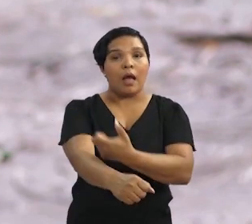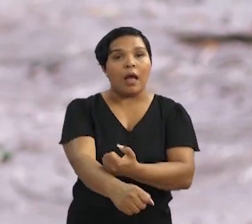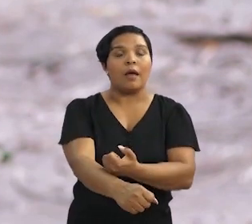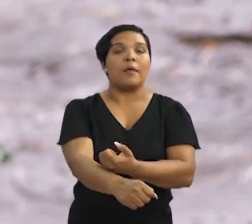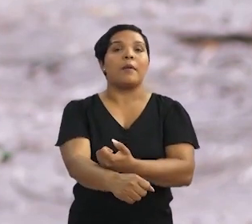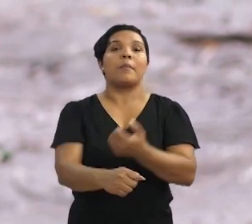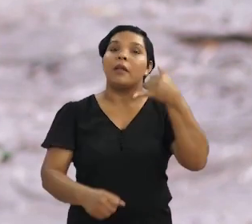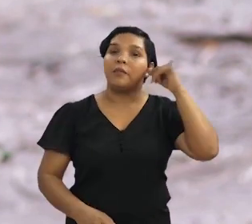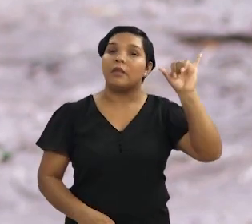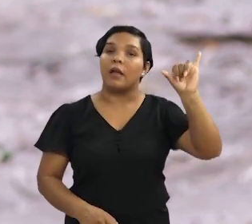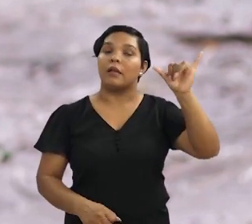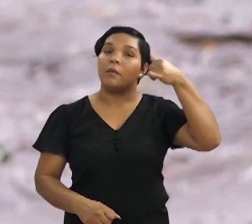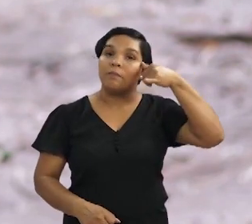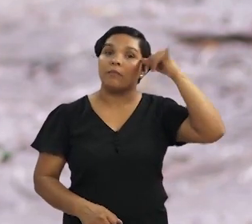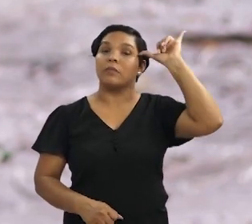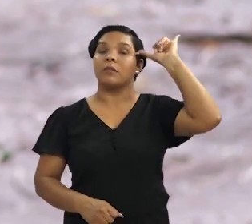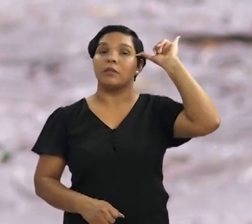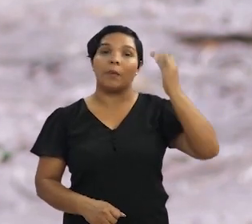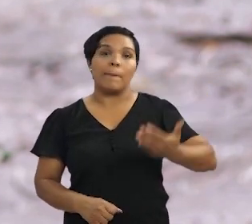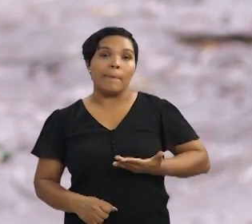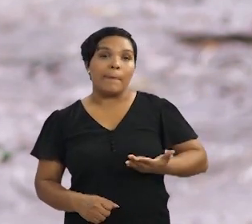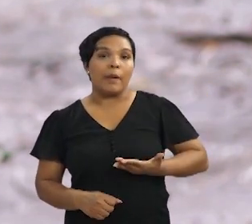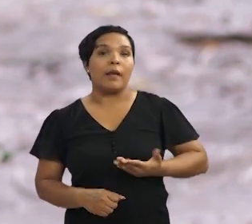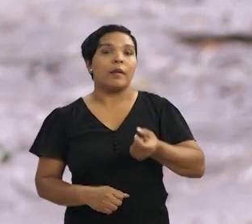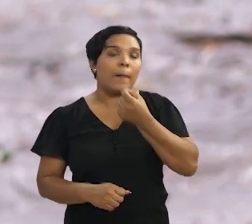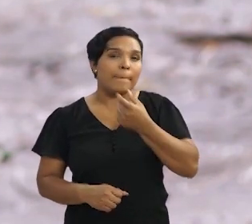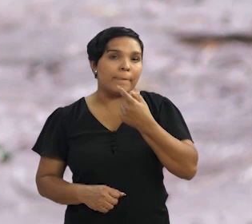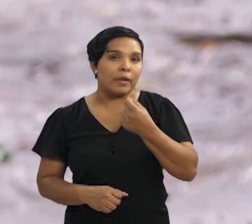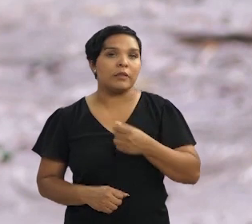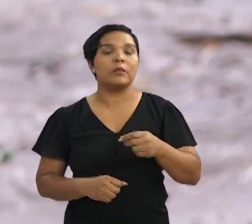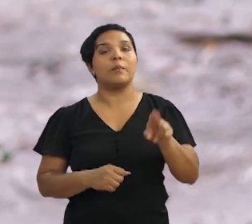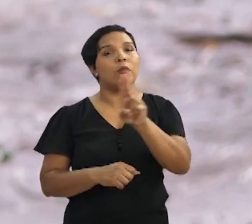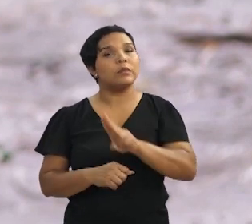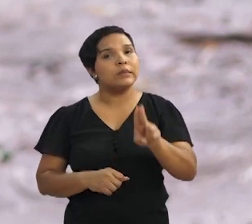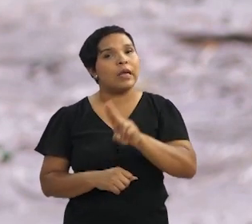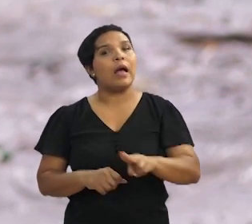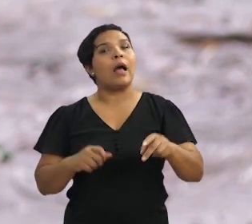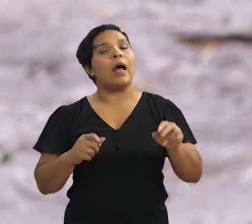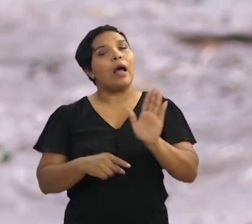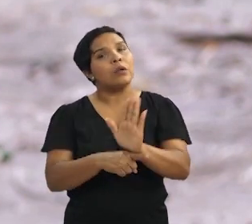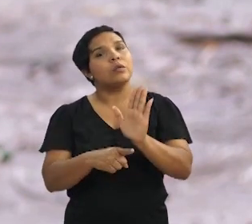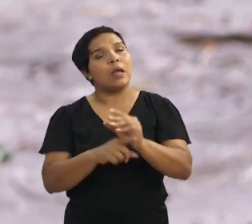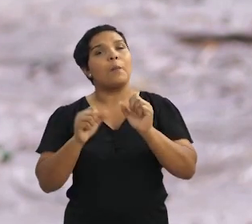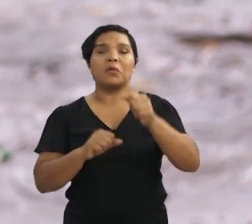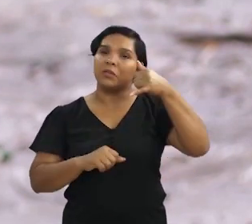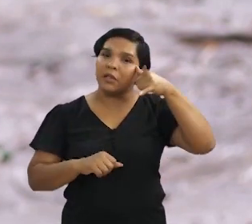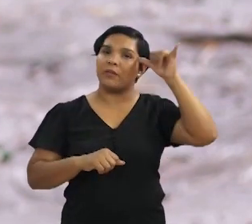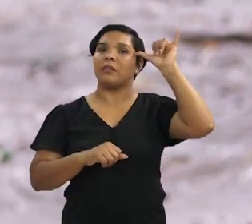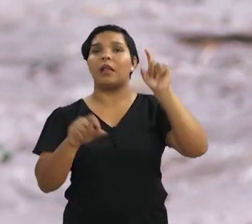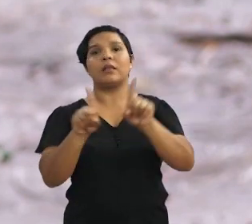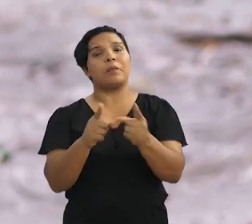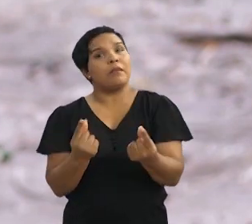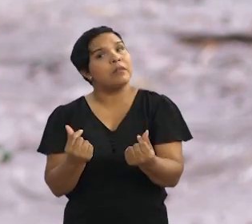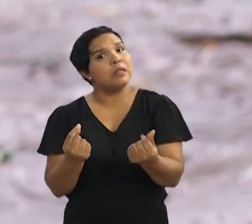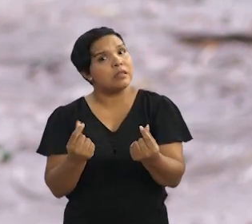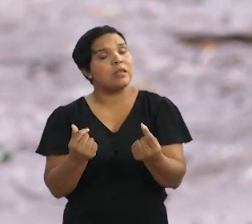evitar inflamações mamárias em animais bovinos e caprinos. O uso do produto, além de auxiliar na saúde dos animais, pode evitar